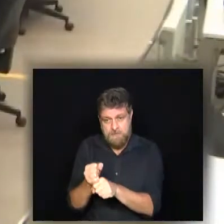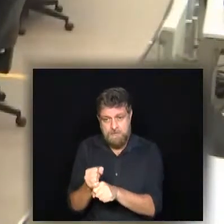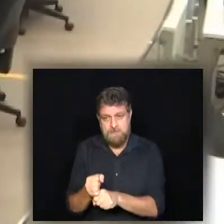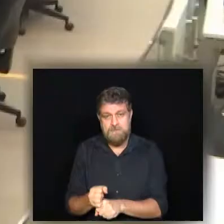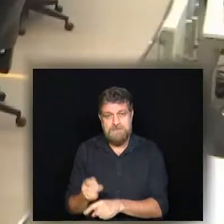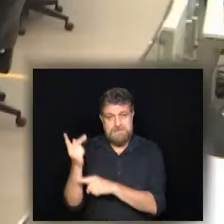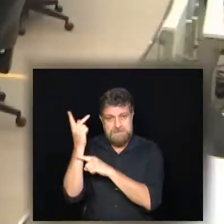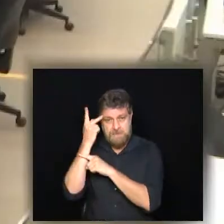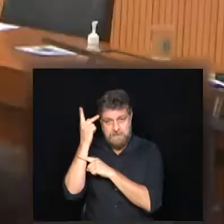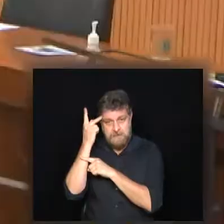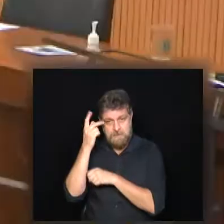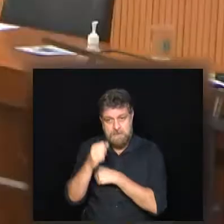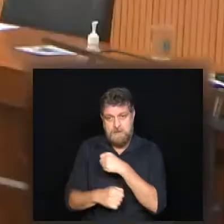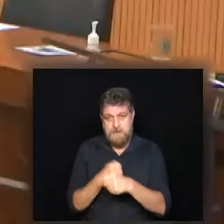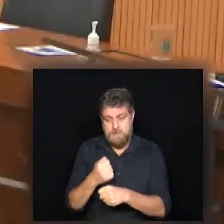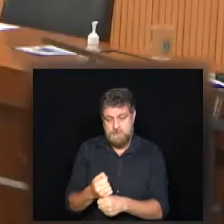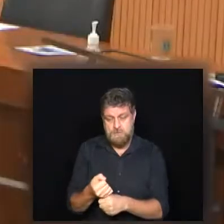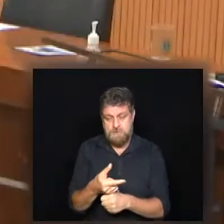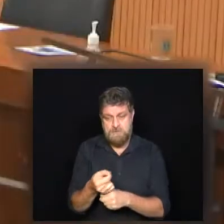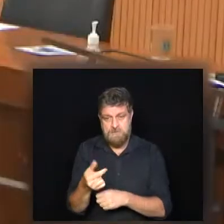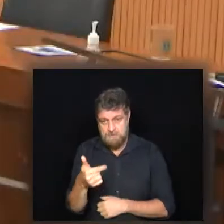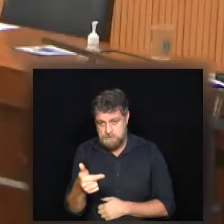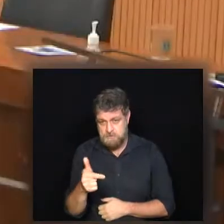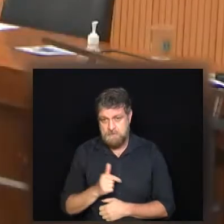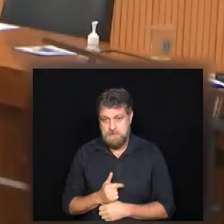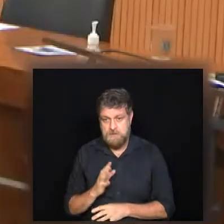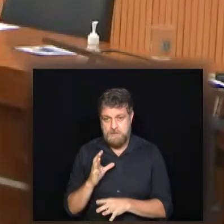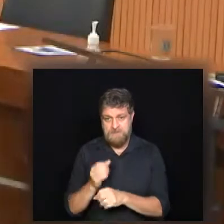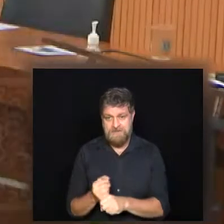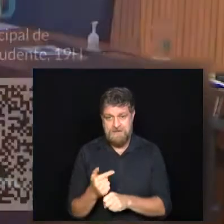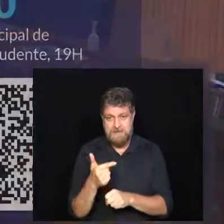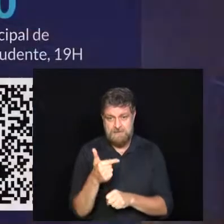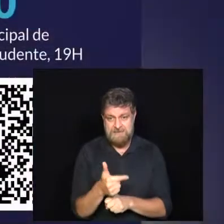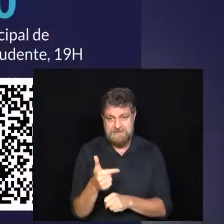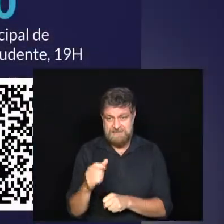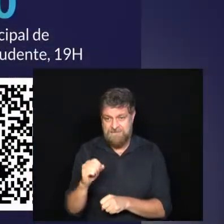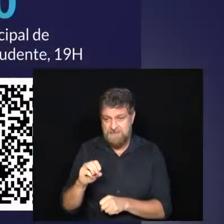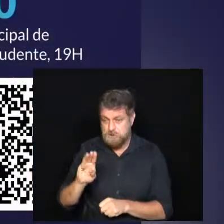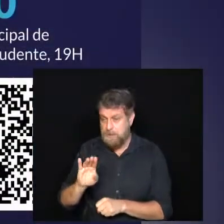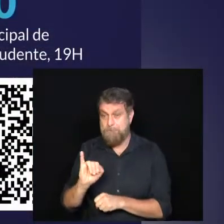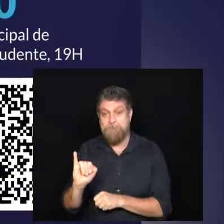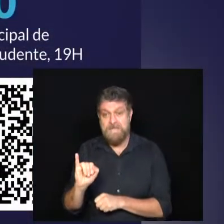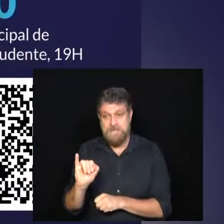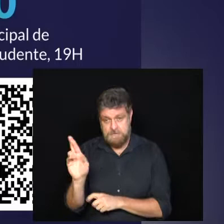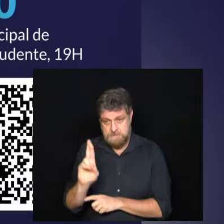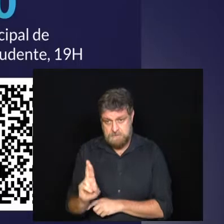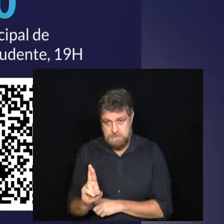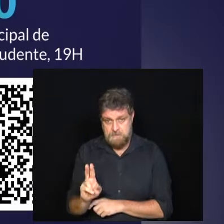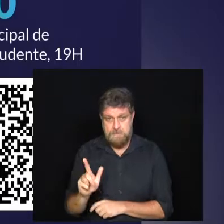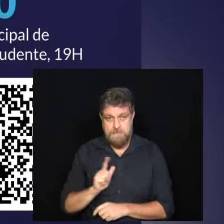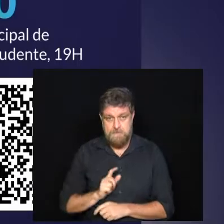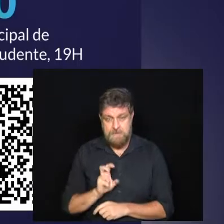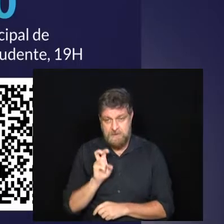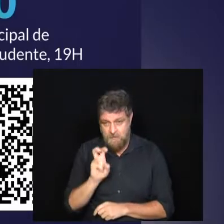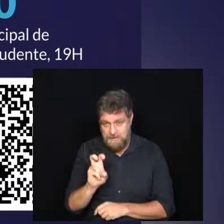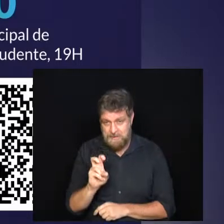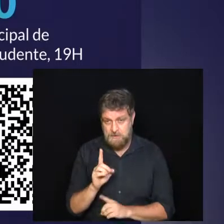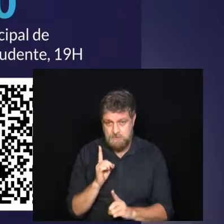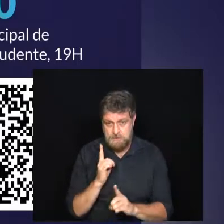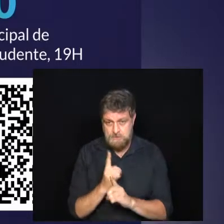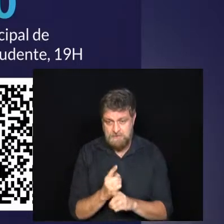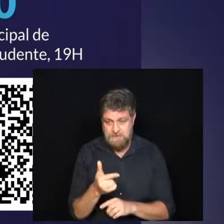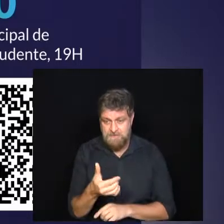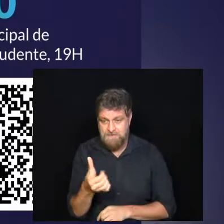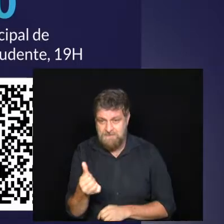para 2022, com previsão de 220 bilhões de reais. Este é o quinto de um total de